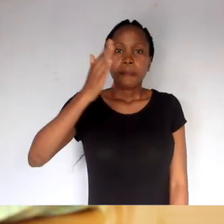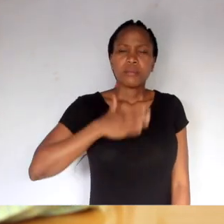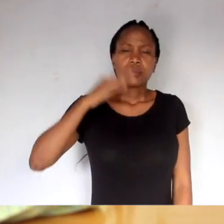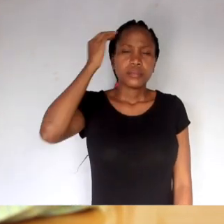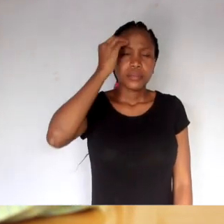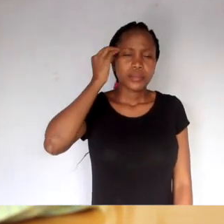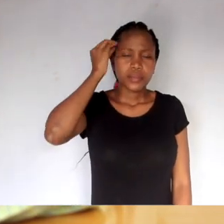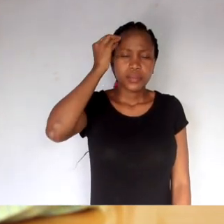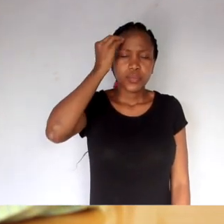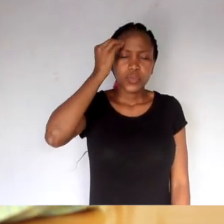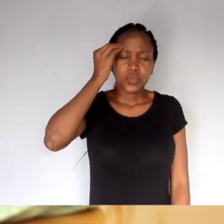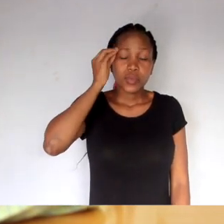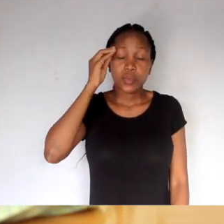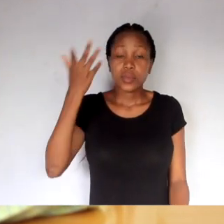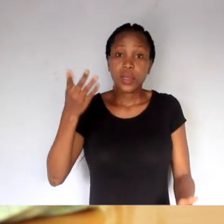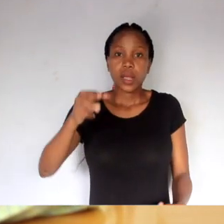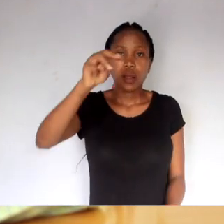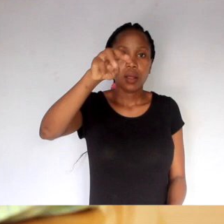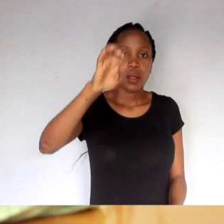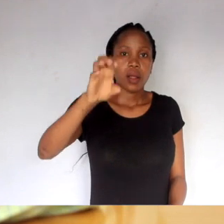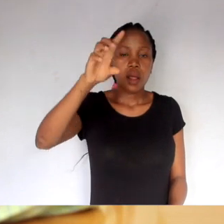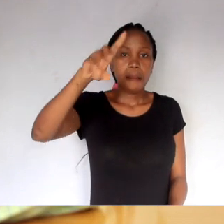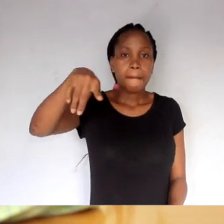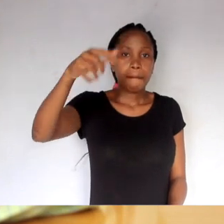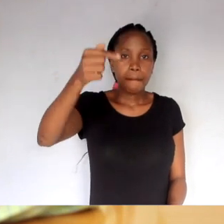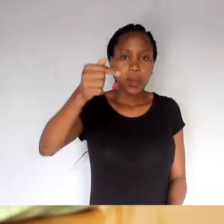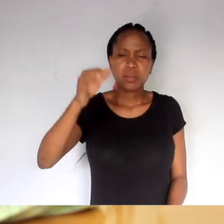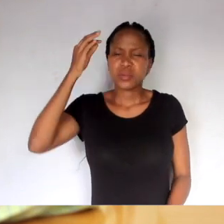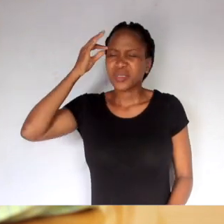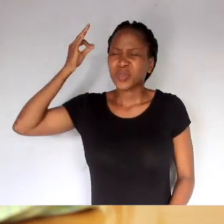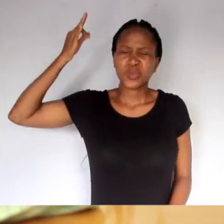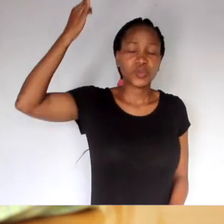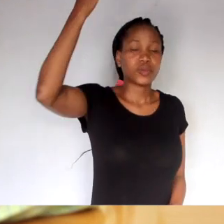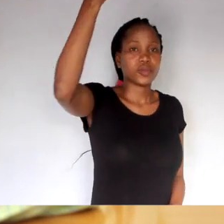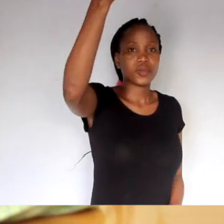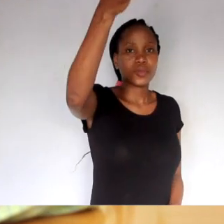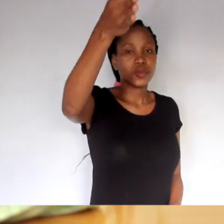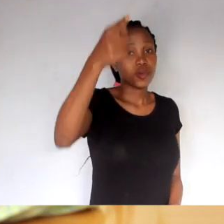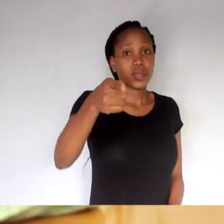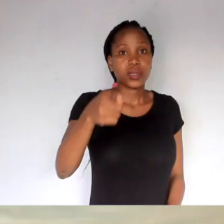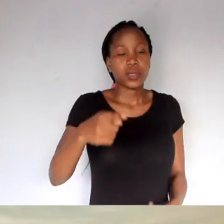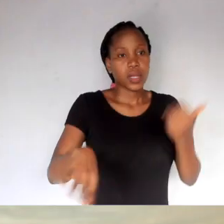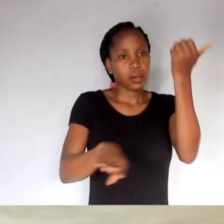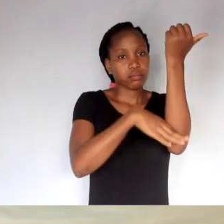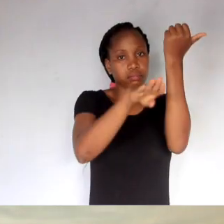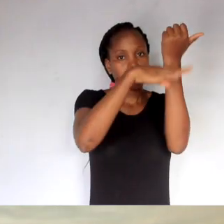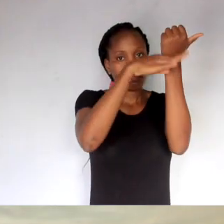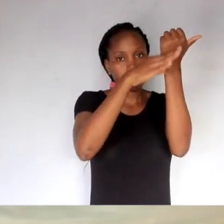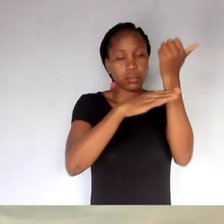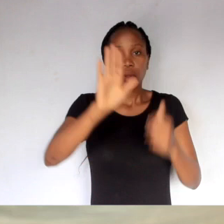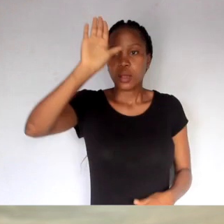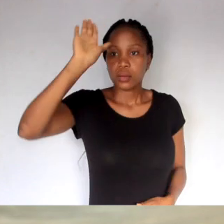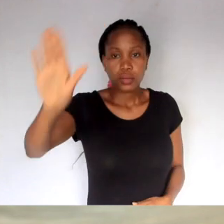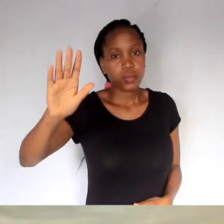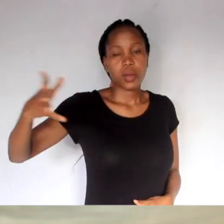um dia pudesse ter as suas instalações próprias. Felizmente, o Movimento de